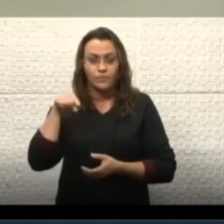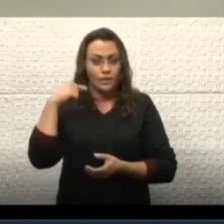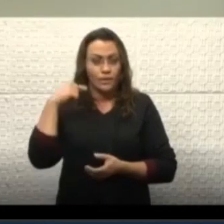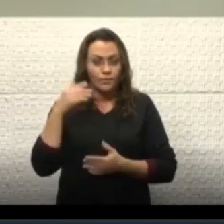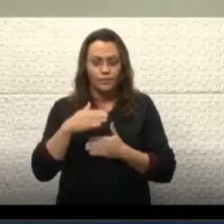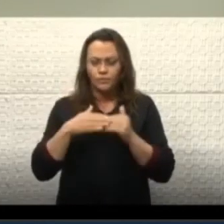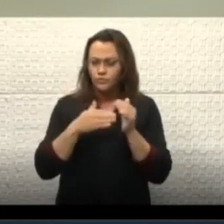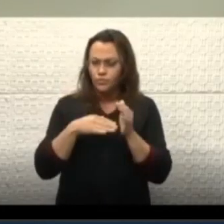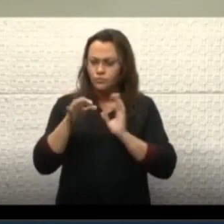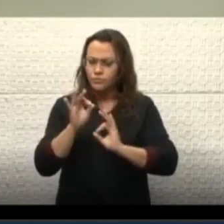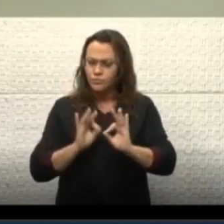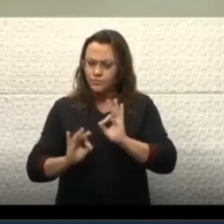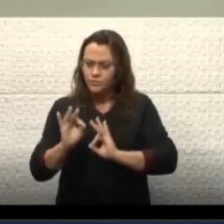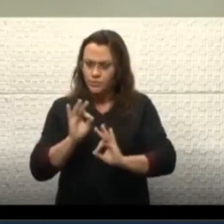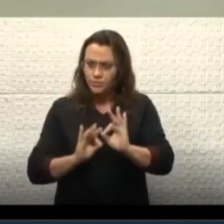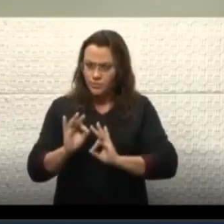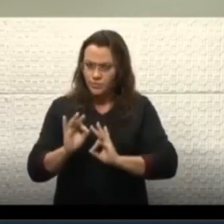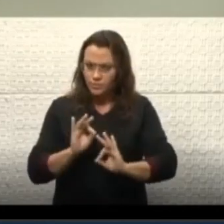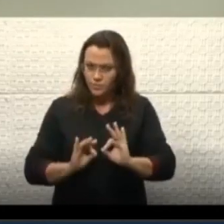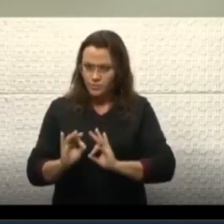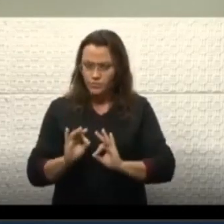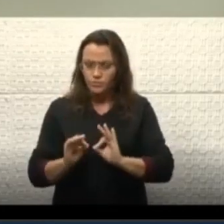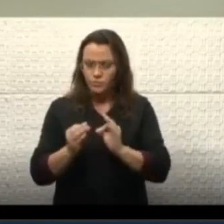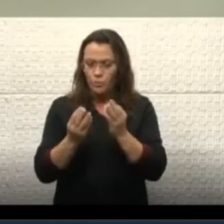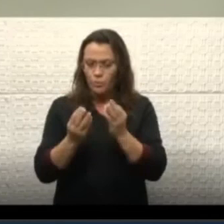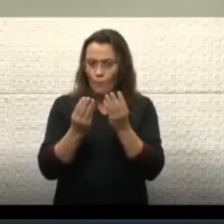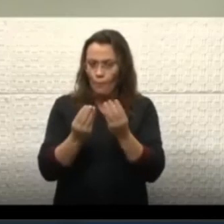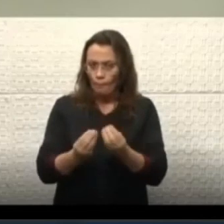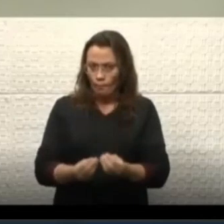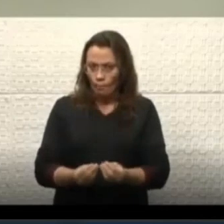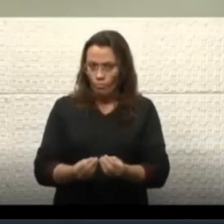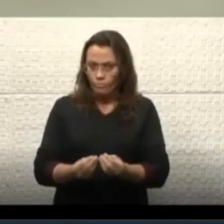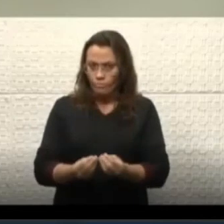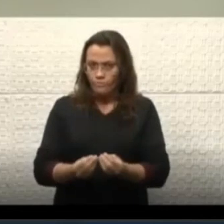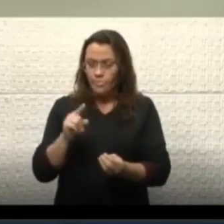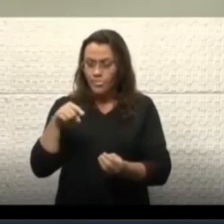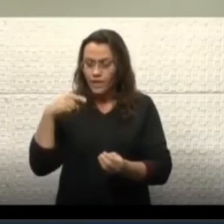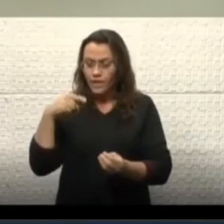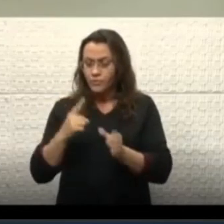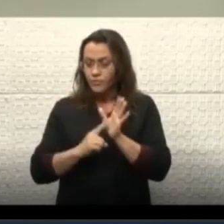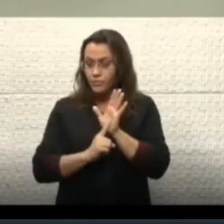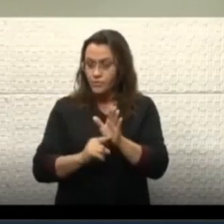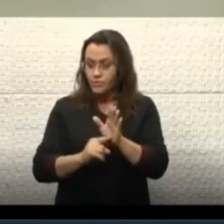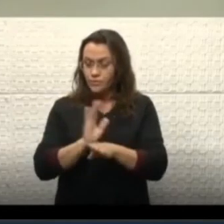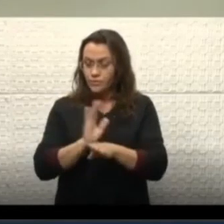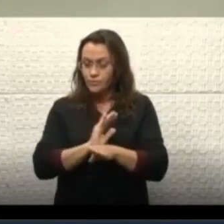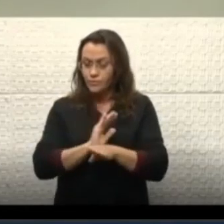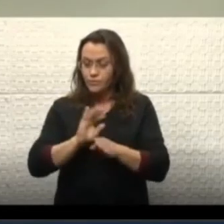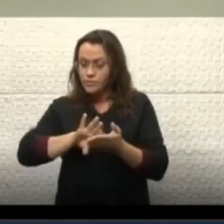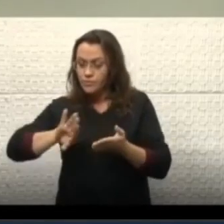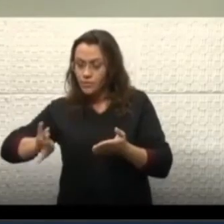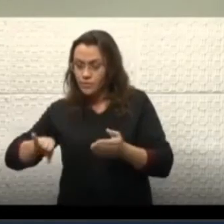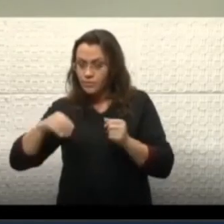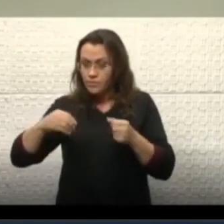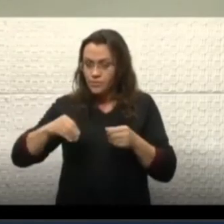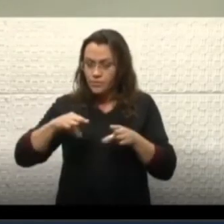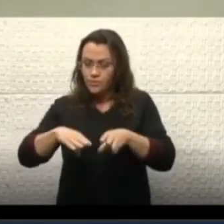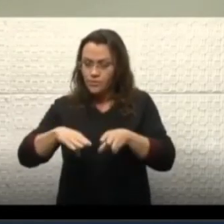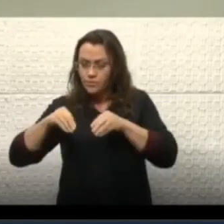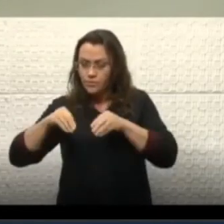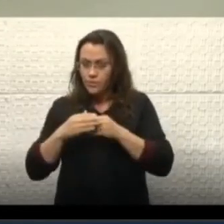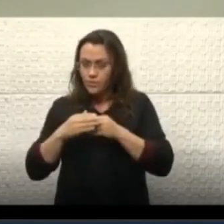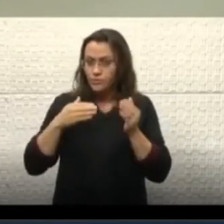Depois desse procedimento, essa parte nós vamos fazer, eu vou mostrar para vocês num vídeo separado, nós temos que retirar esse material que